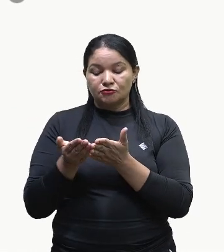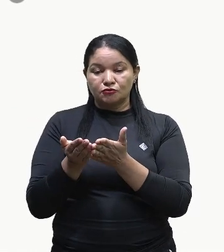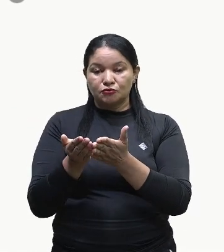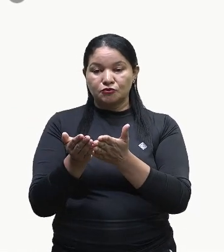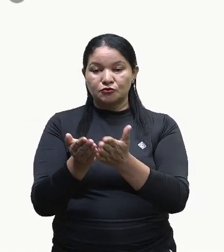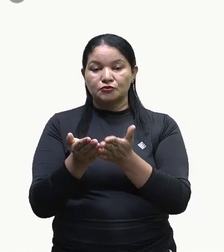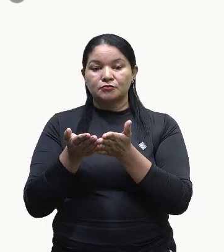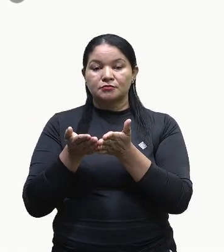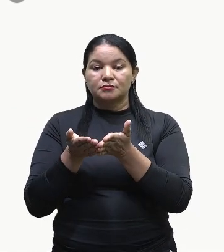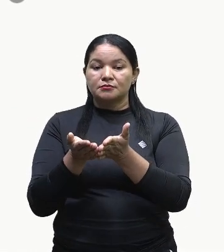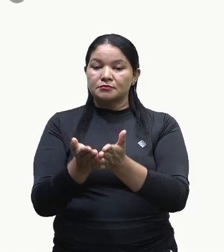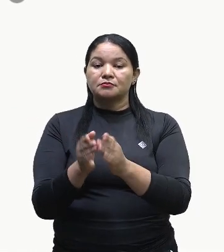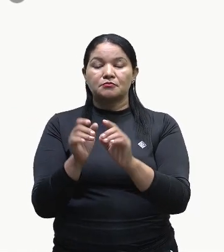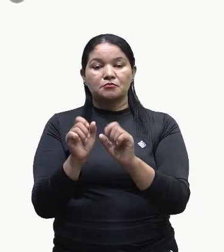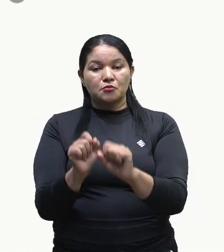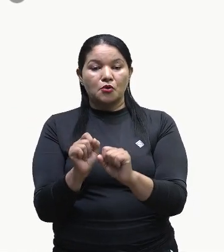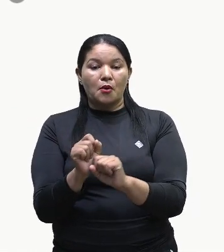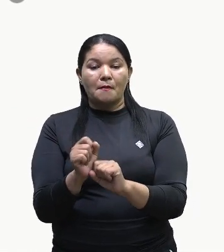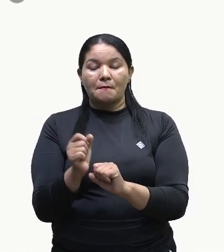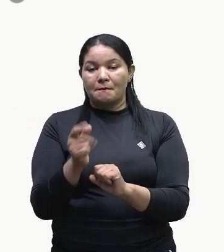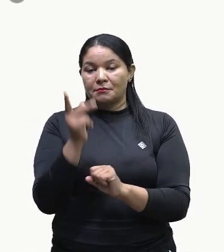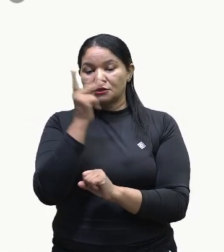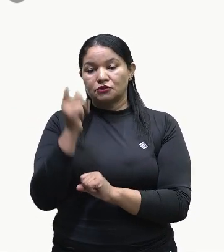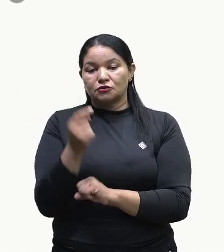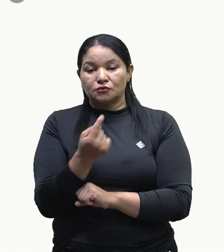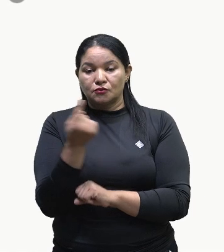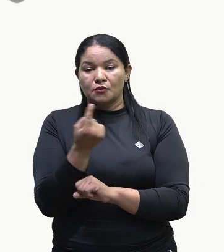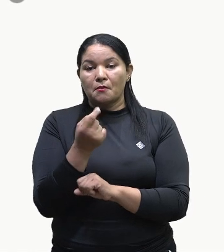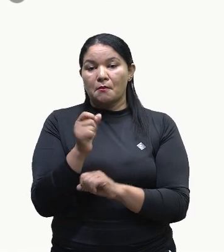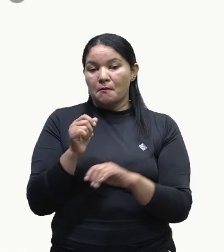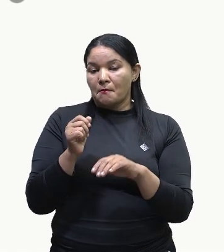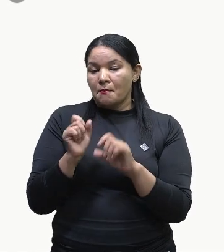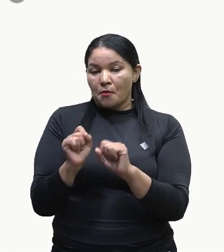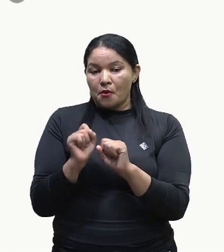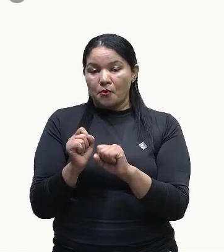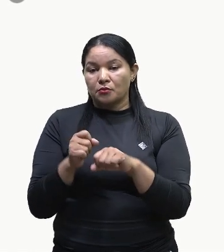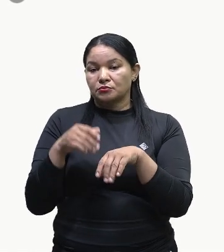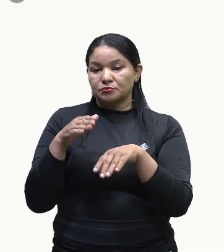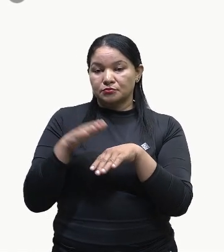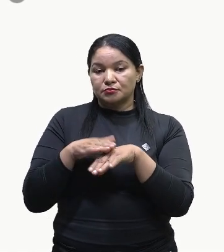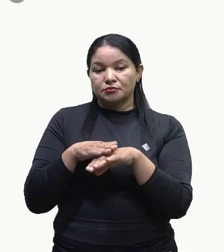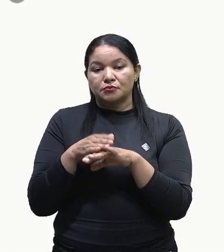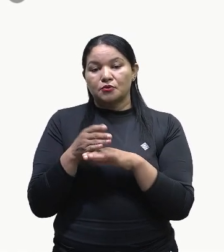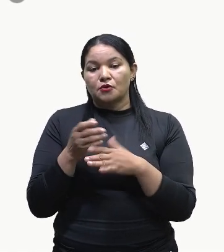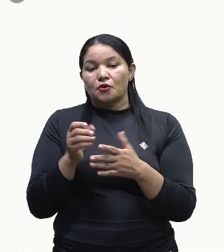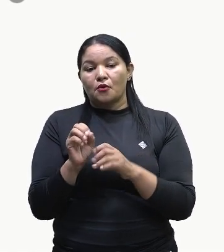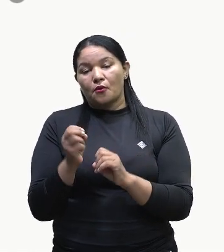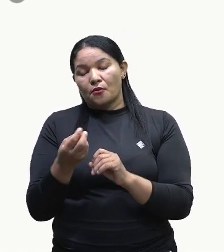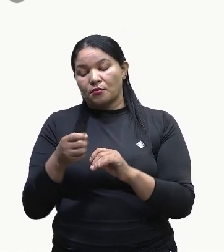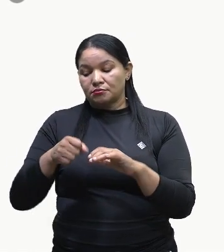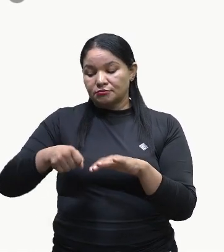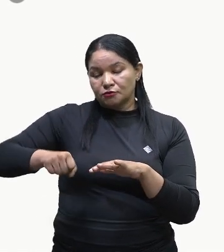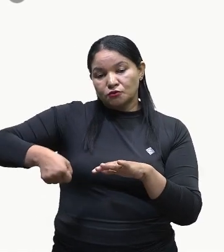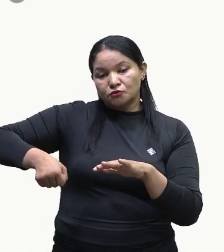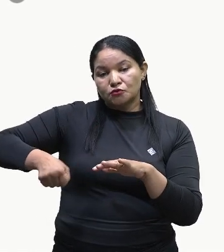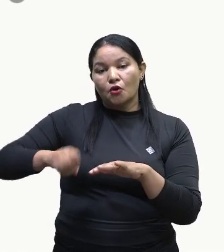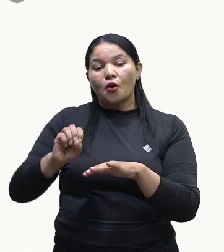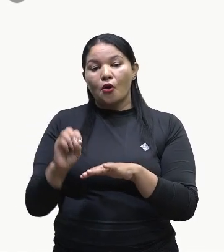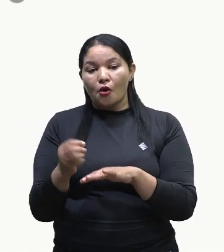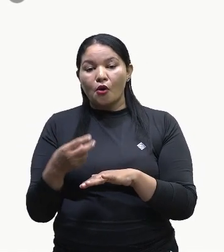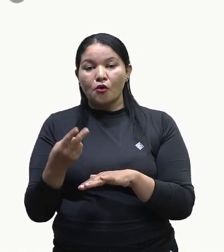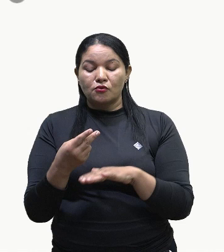vários indivíduos que se impulsionam por meio de palas ou remos, que não